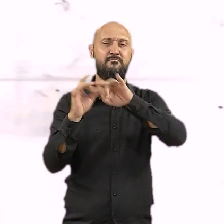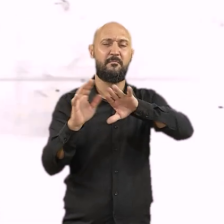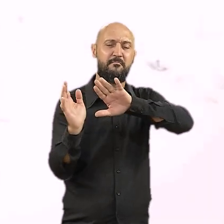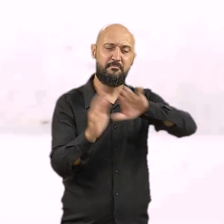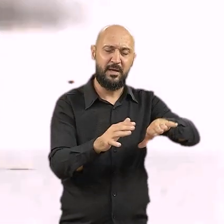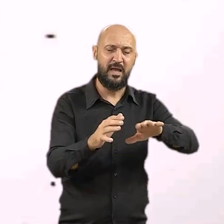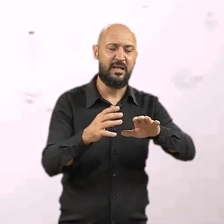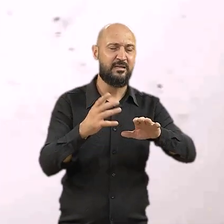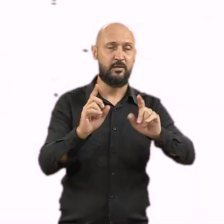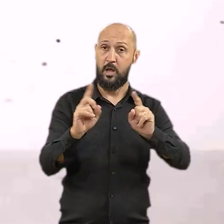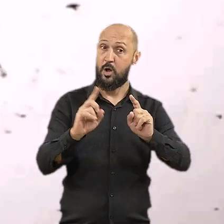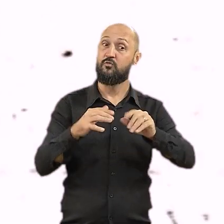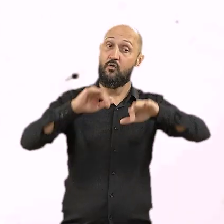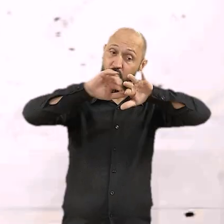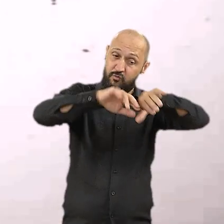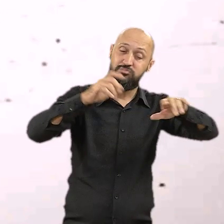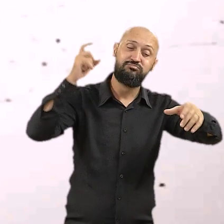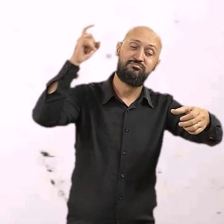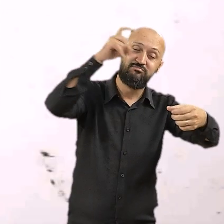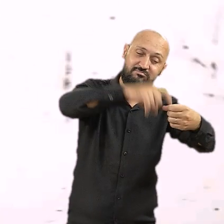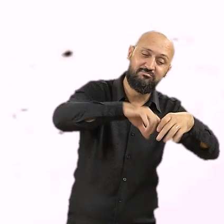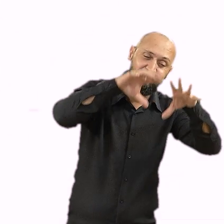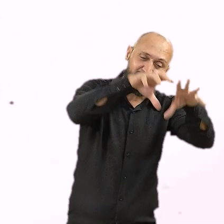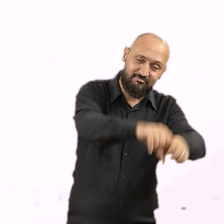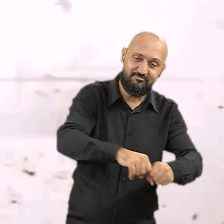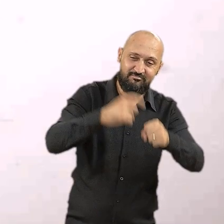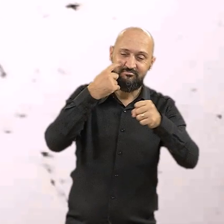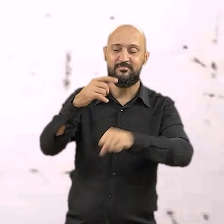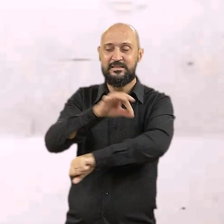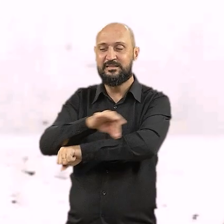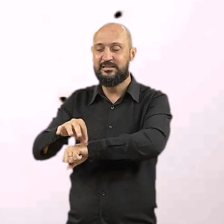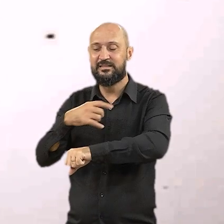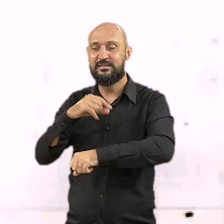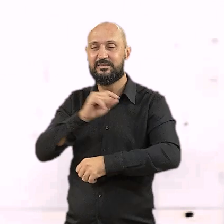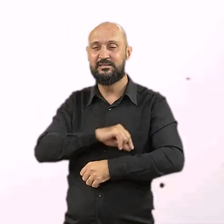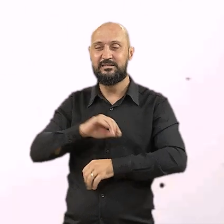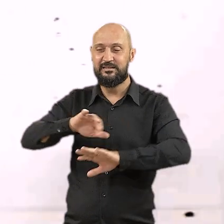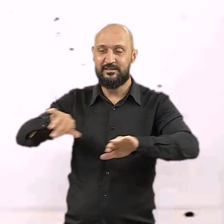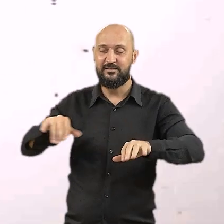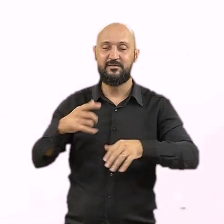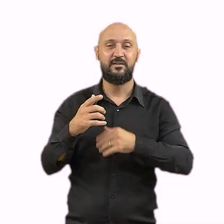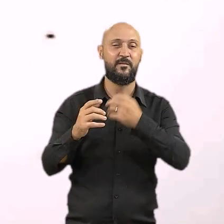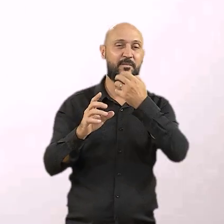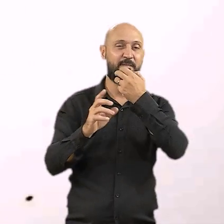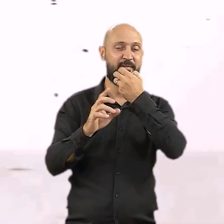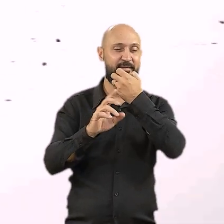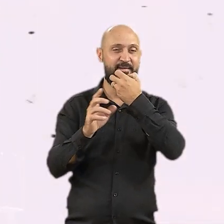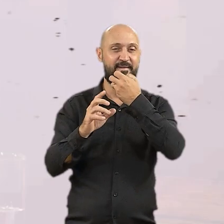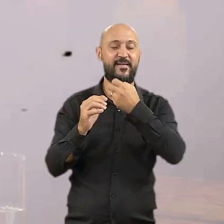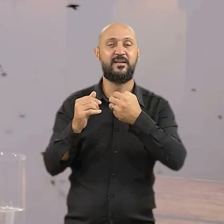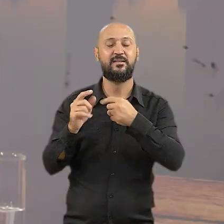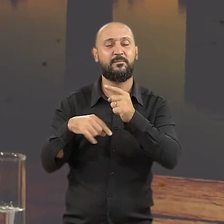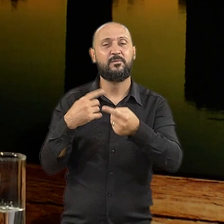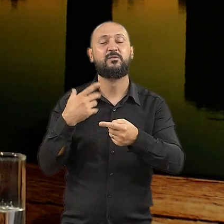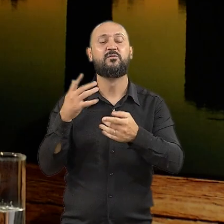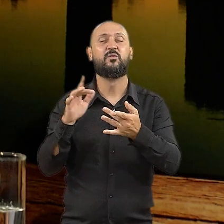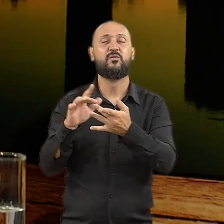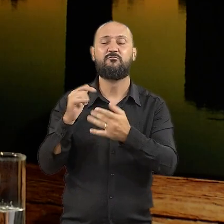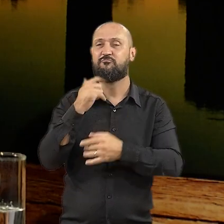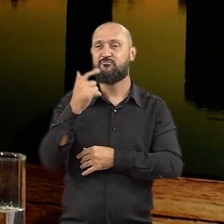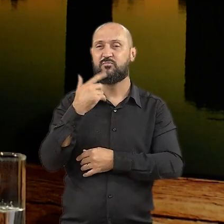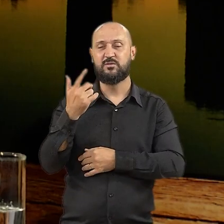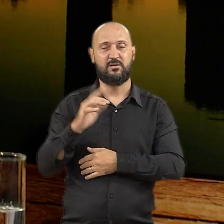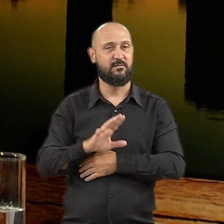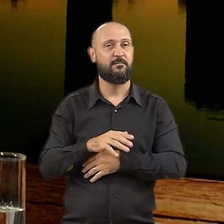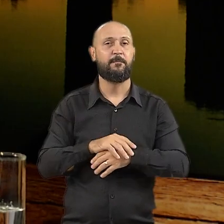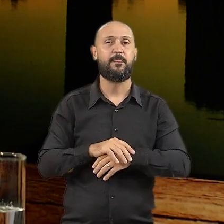pouco, largar as engenharias, porque vou acostumar com esse salário. Agora. Vou acostumar com esse salário bom. E depois não